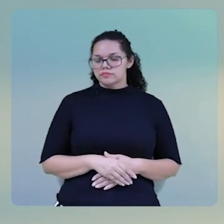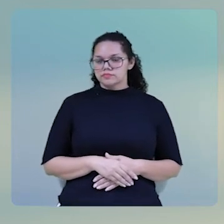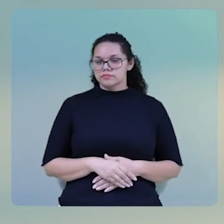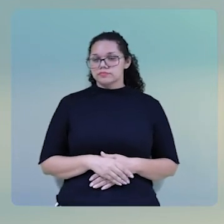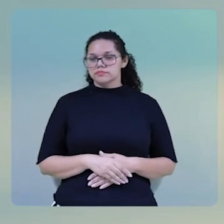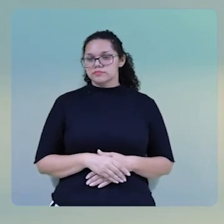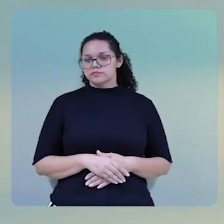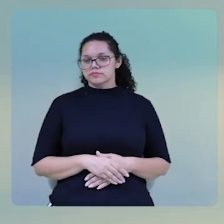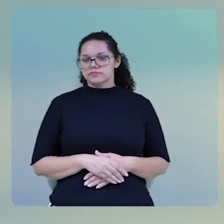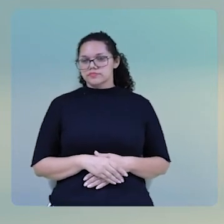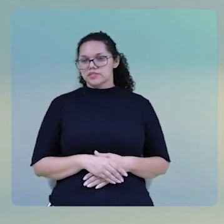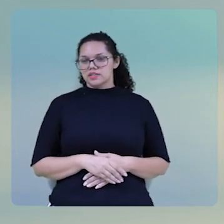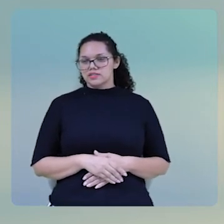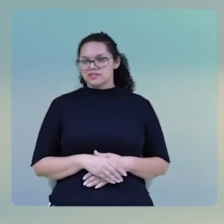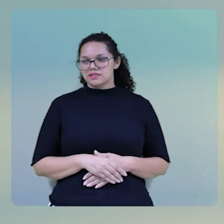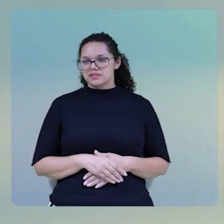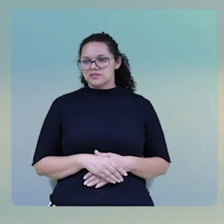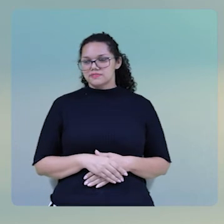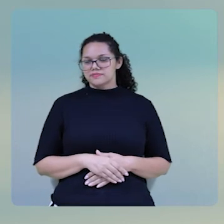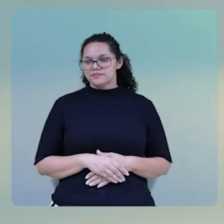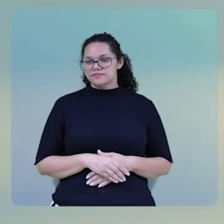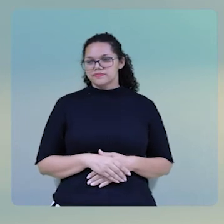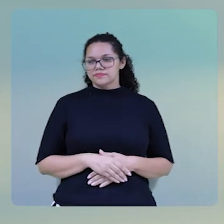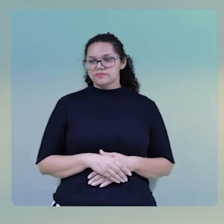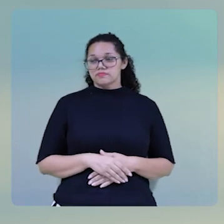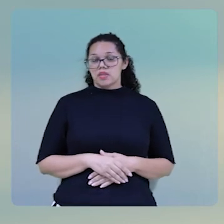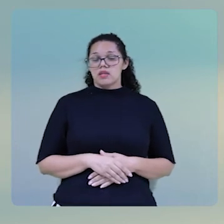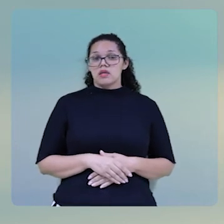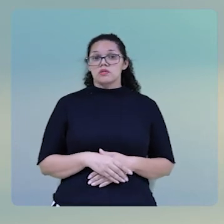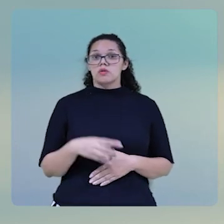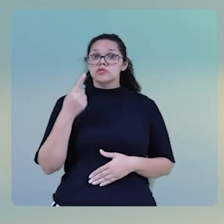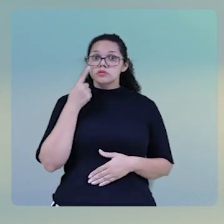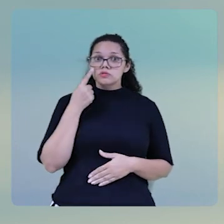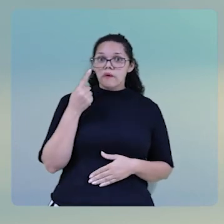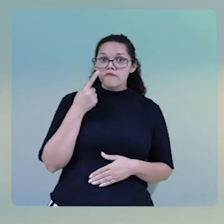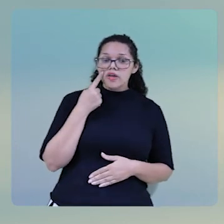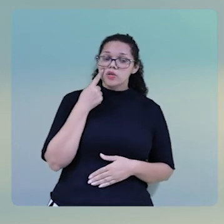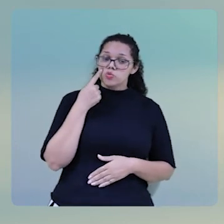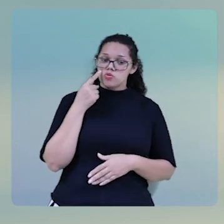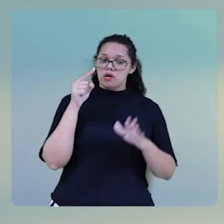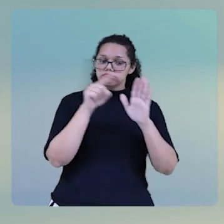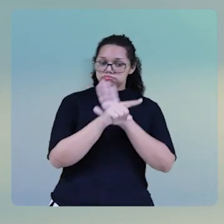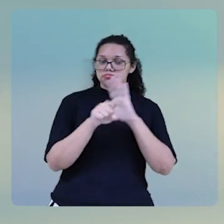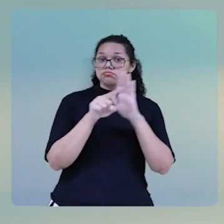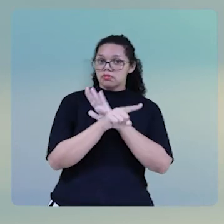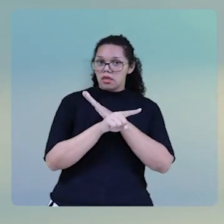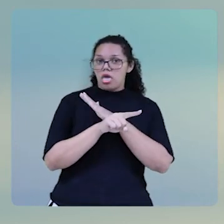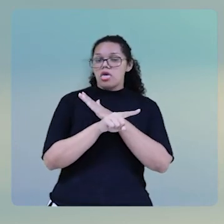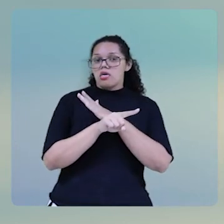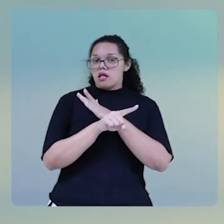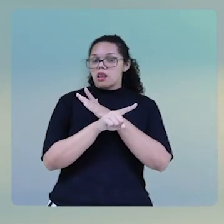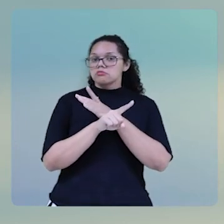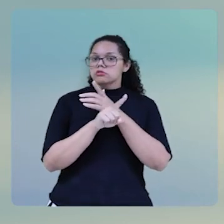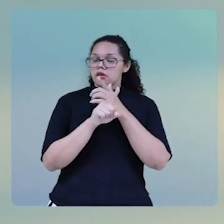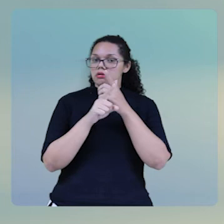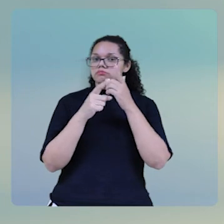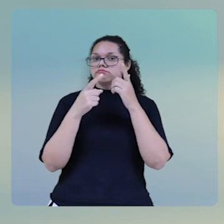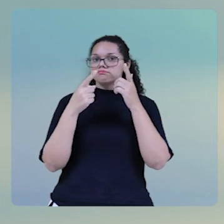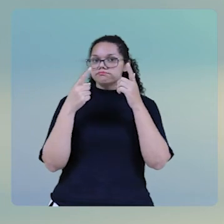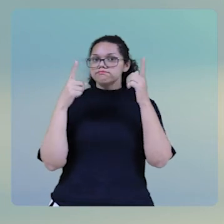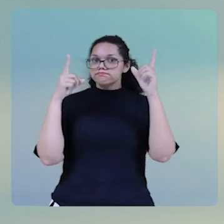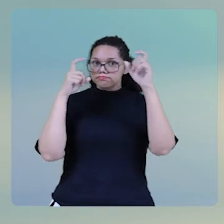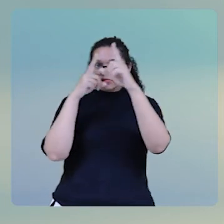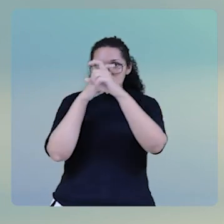eu estou colocando são questões que têm raciocínios complexos. Então, vamos para a próxima para poder a gente continuar no polimento do nosso